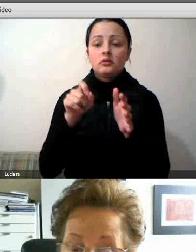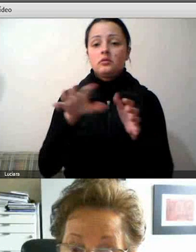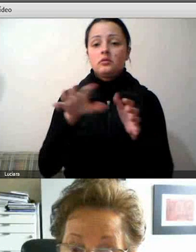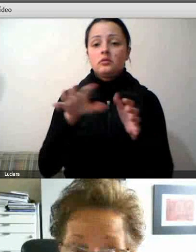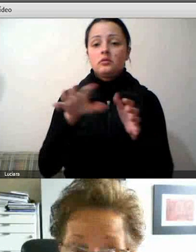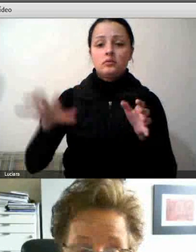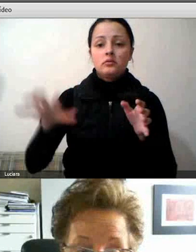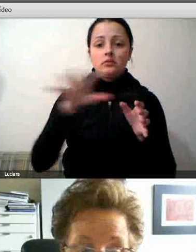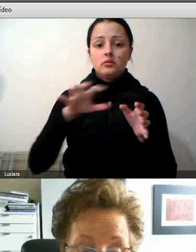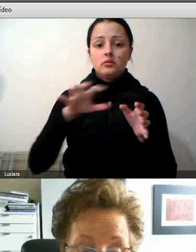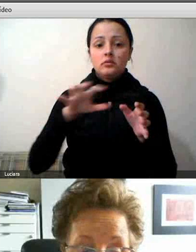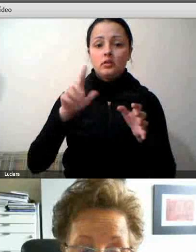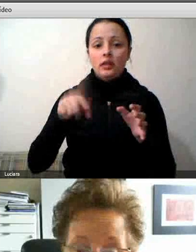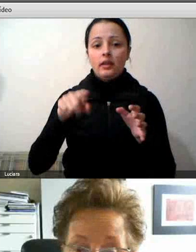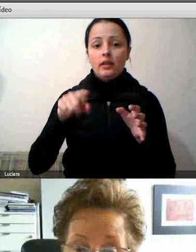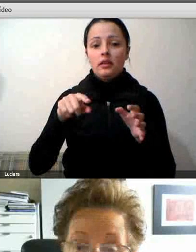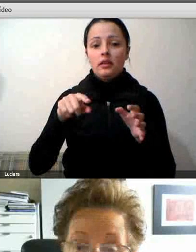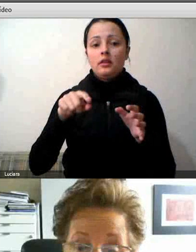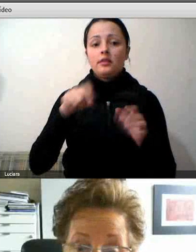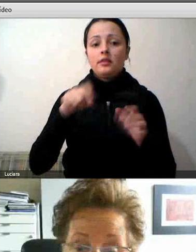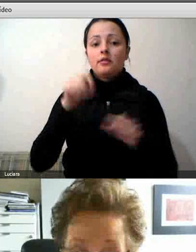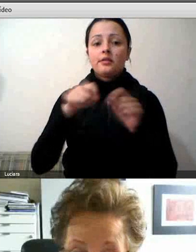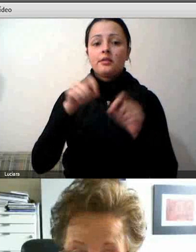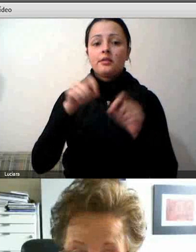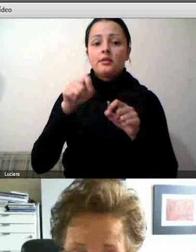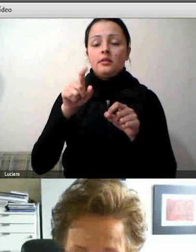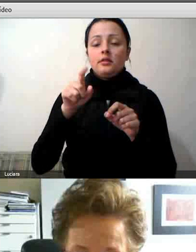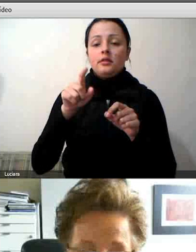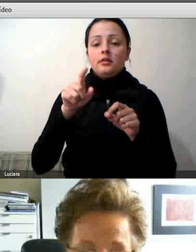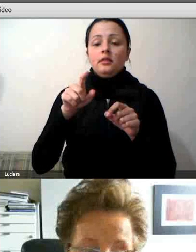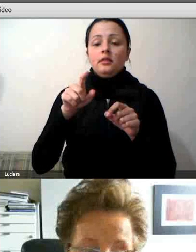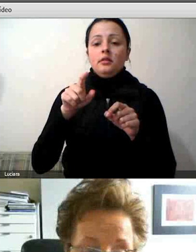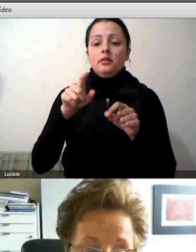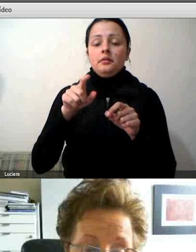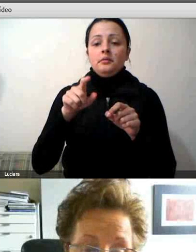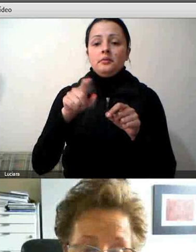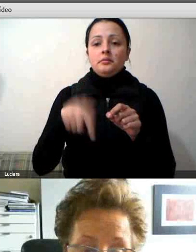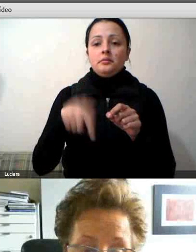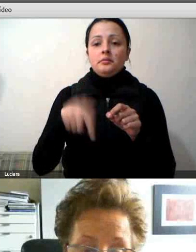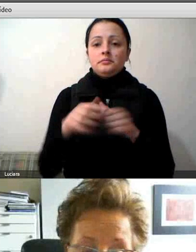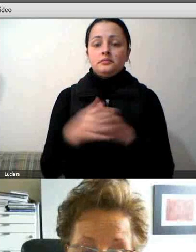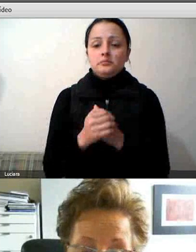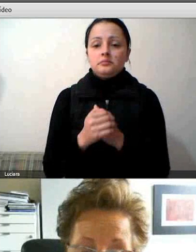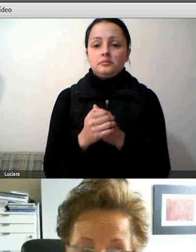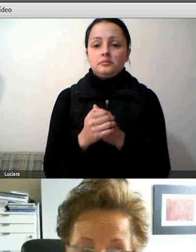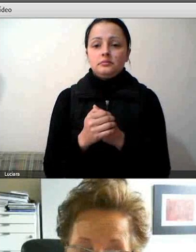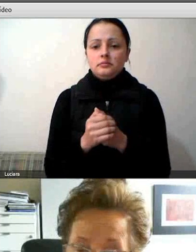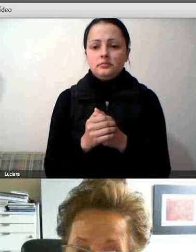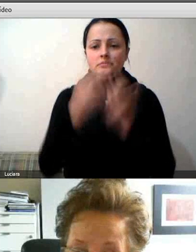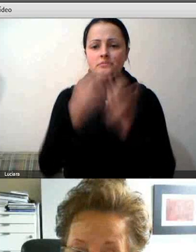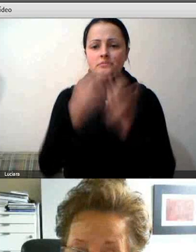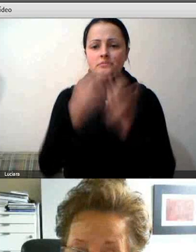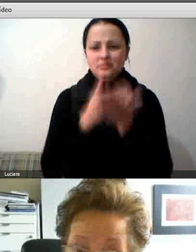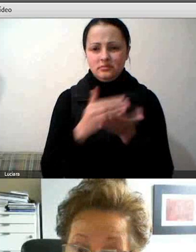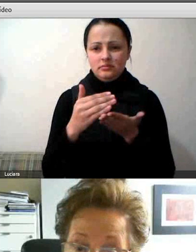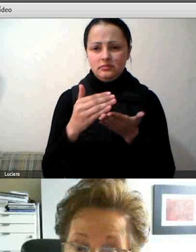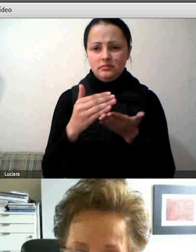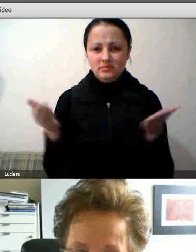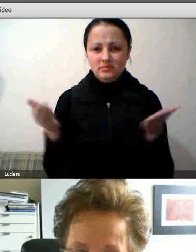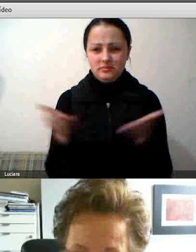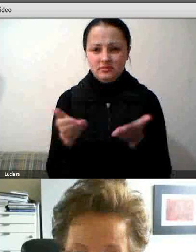nesse momento, o projeto Província de São Pedro, que iniciamos, nesse momento,